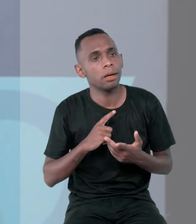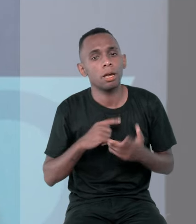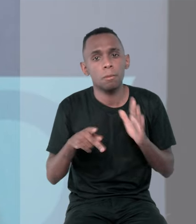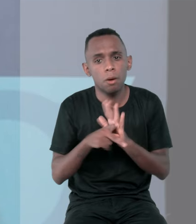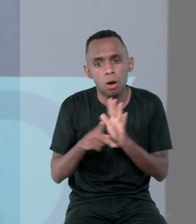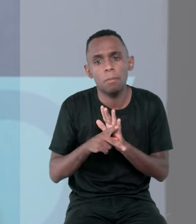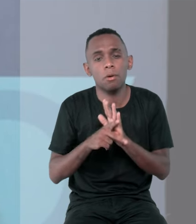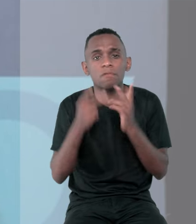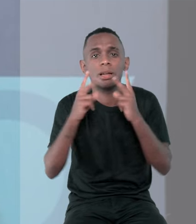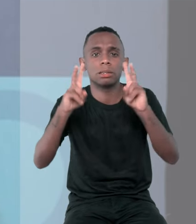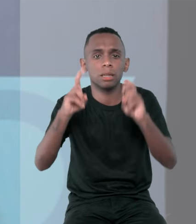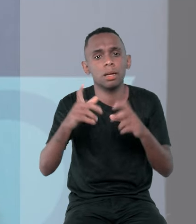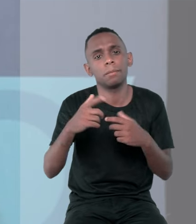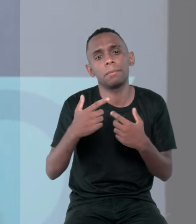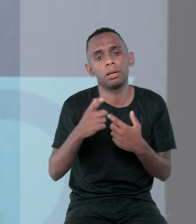órgãos sexuais,